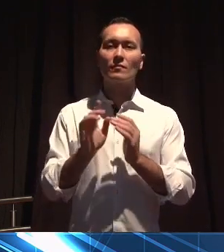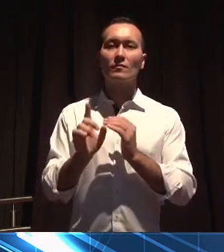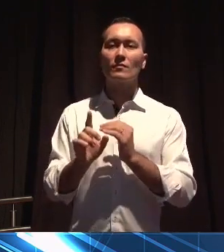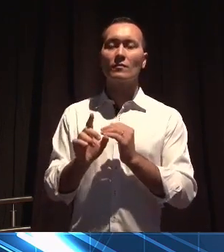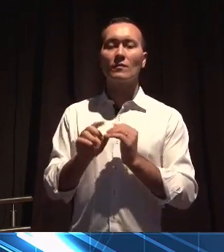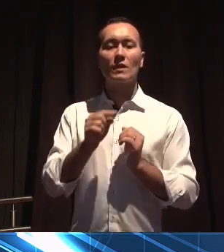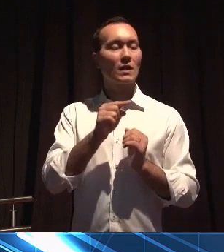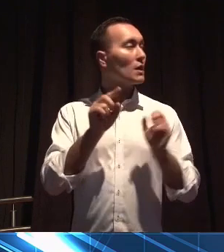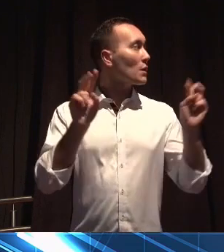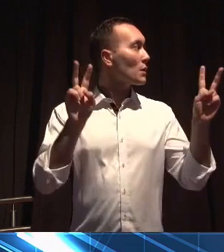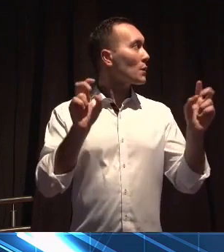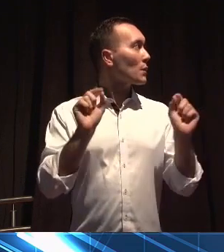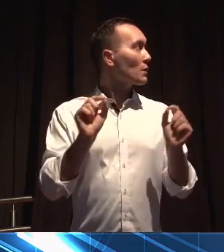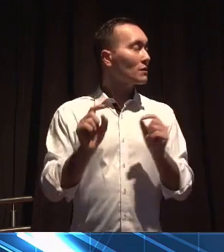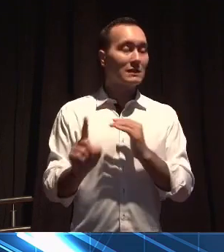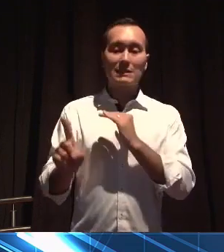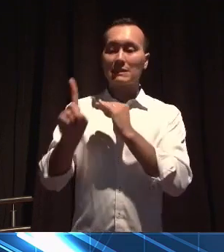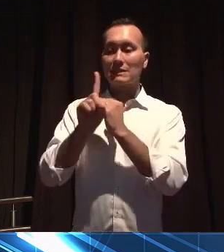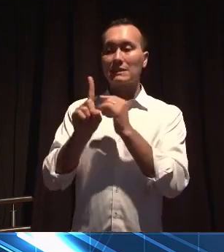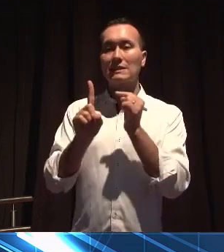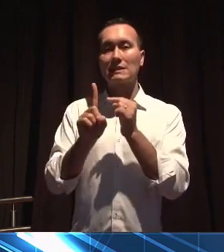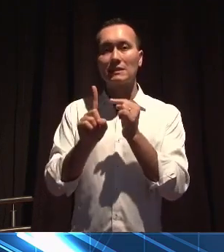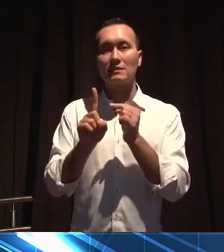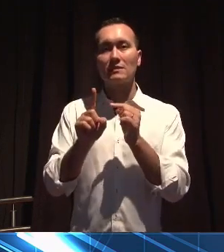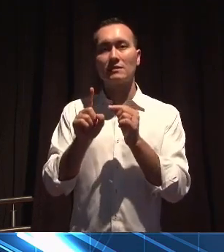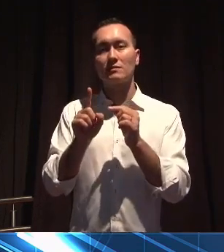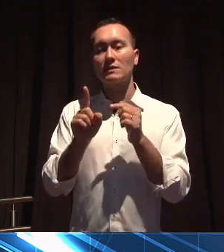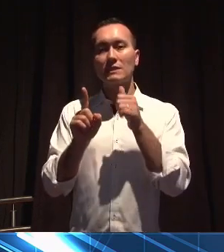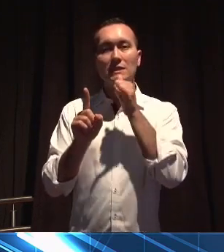obrigados a depender de métodos que eles não usam então